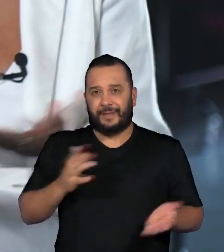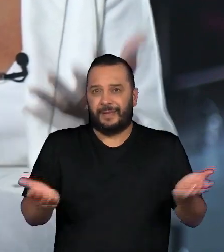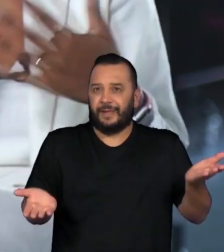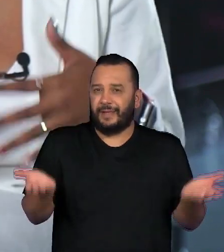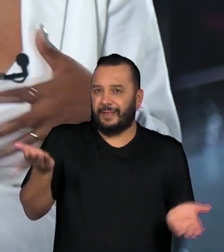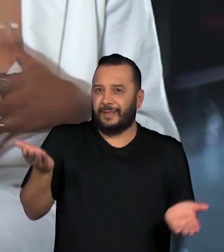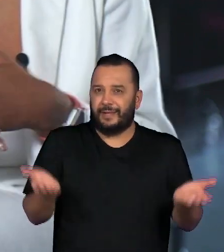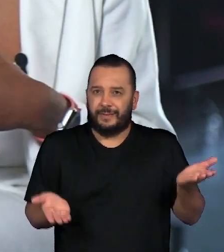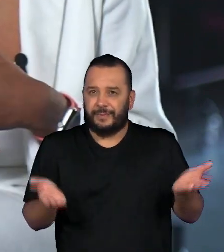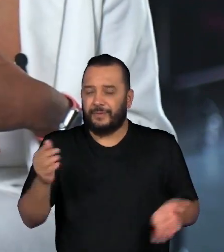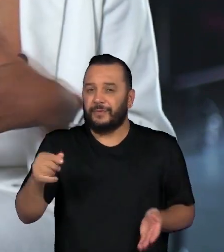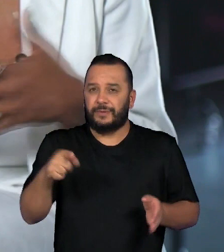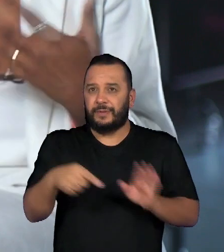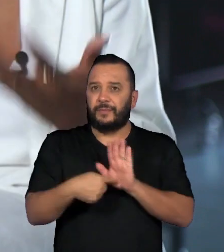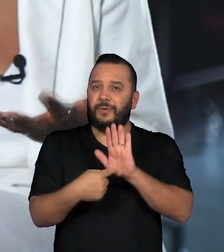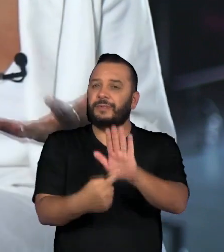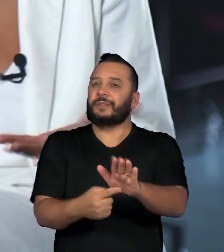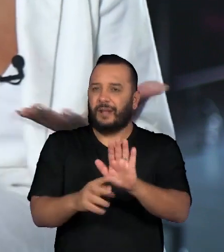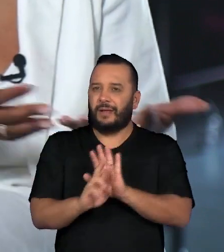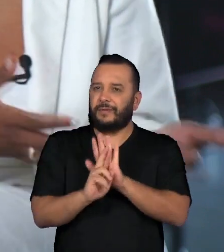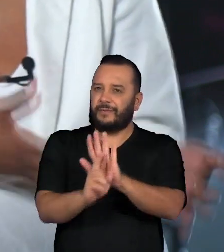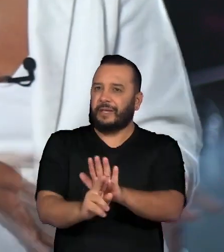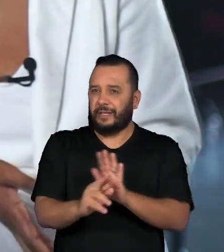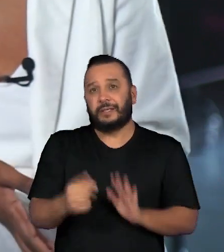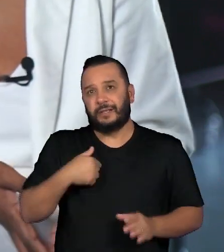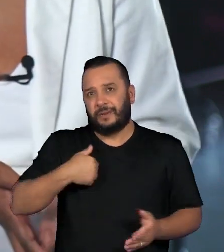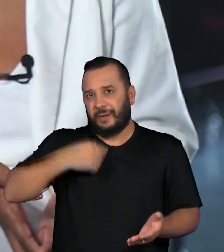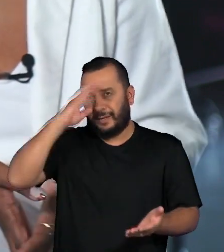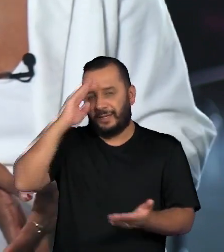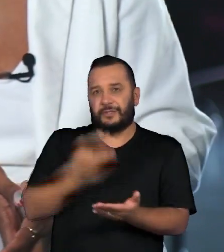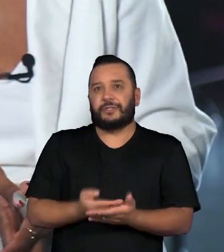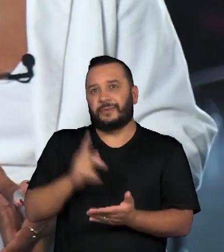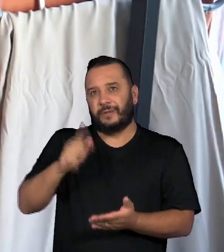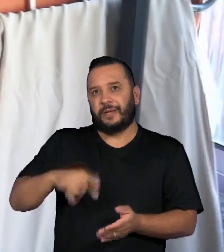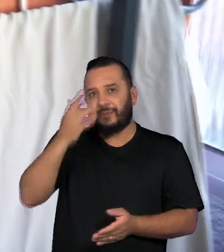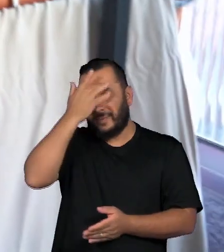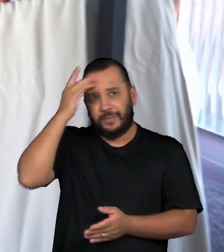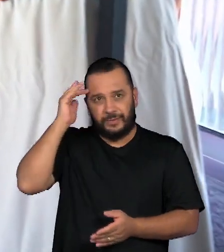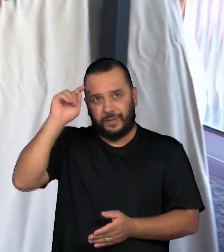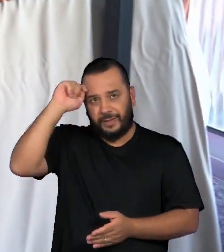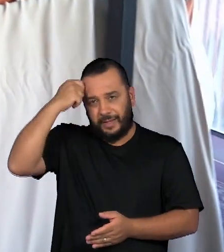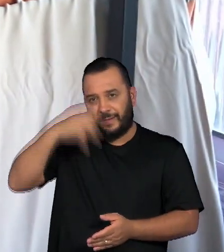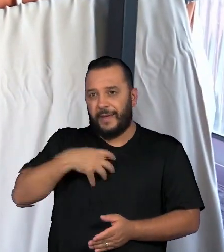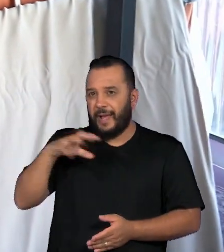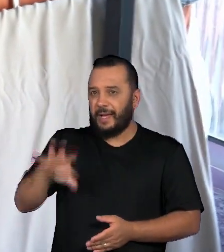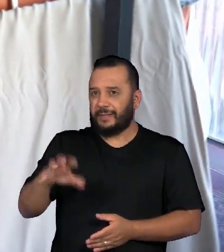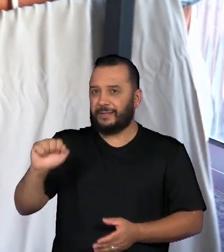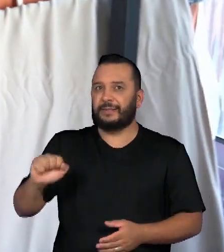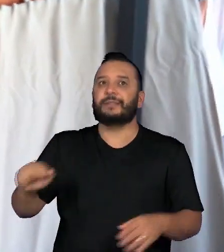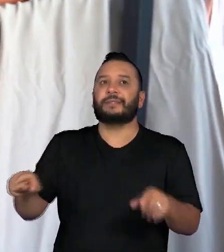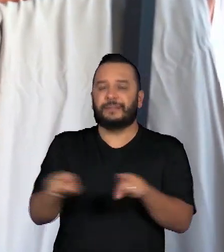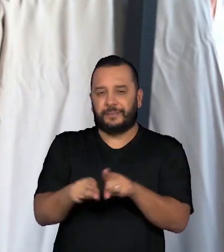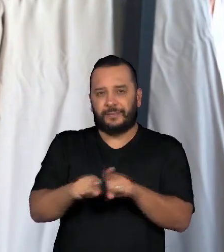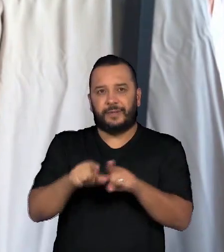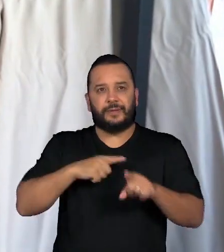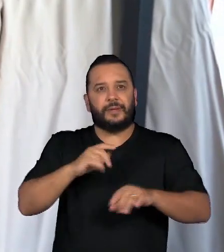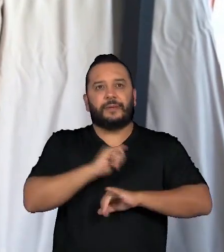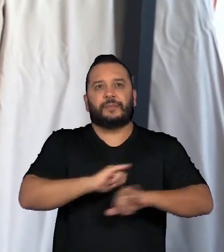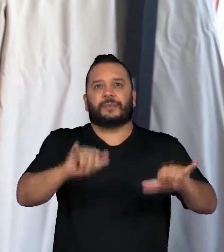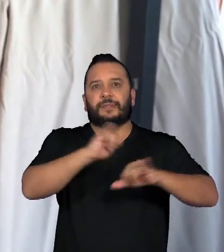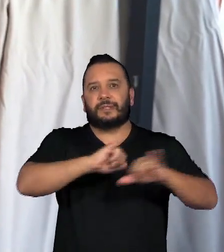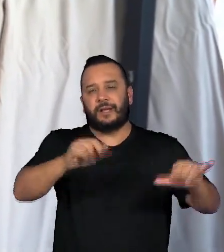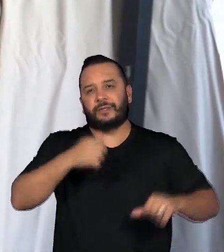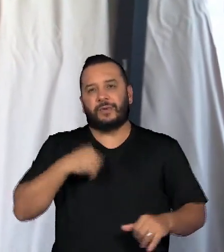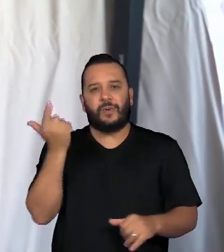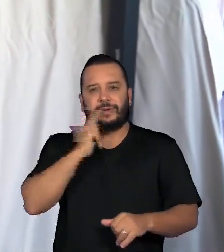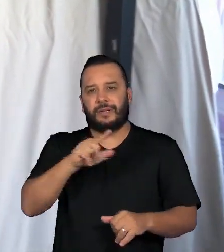é você trazer essas referências, porque eu acredito que faz parte da essência de uma pessoa negra. Se for em uma publicidade, por exemplo, você consegue ter